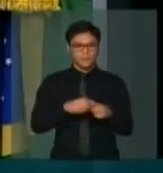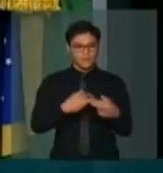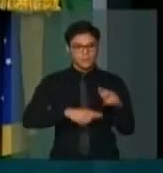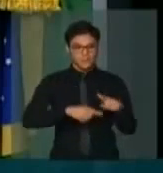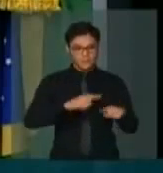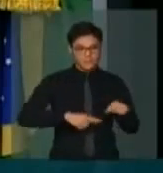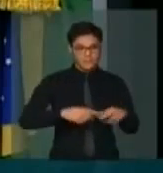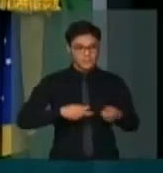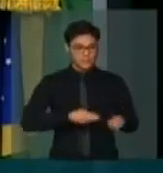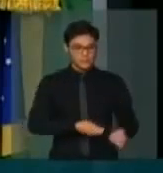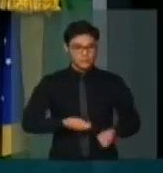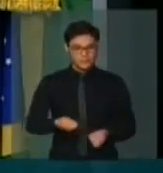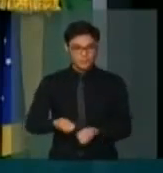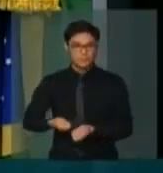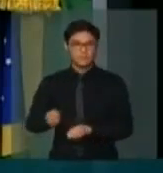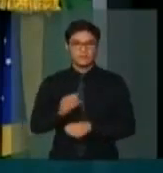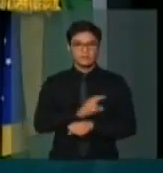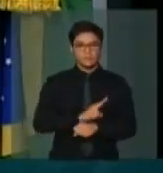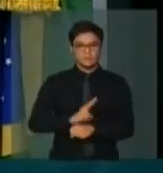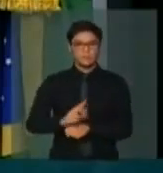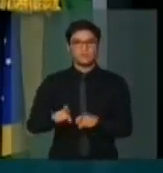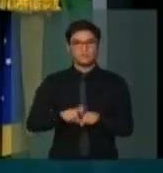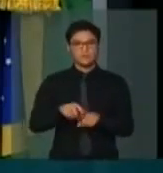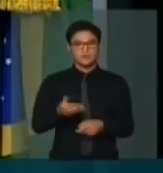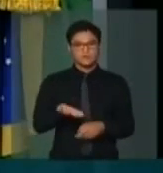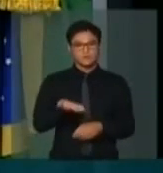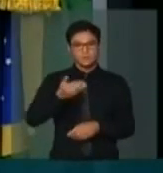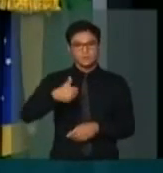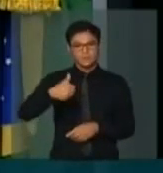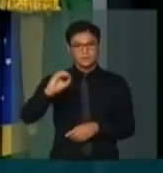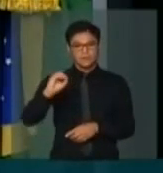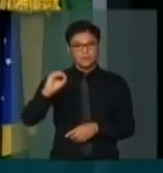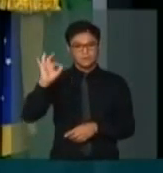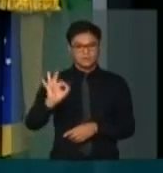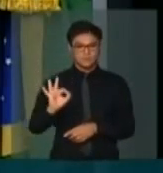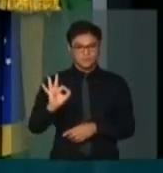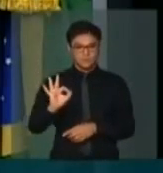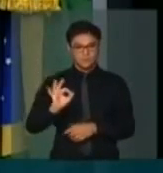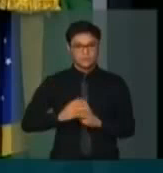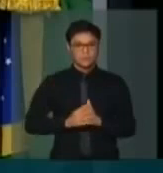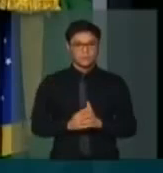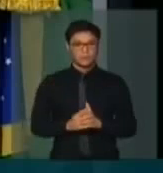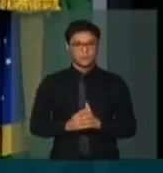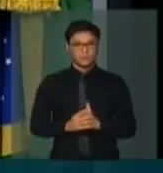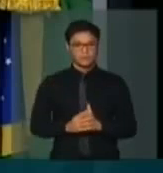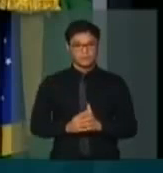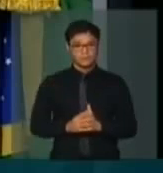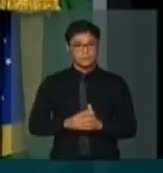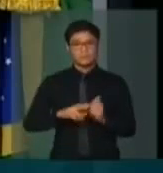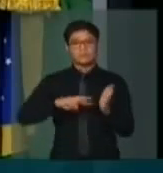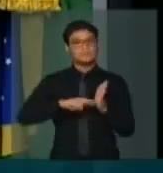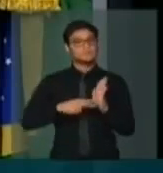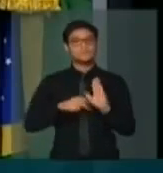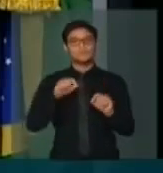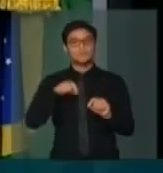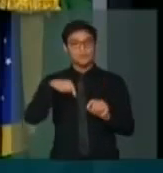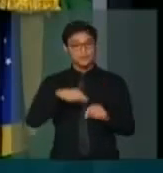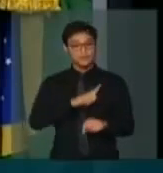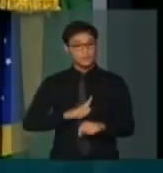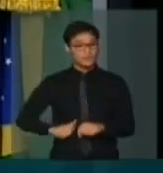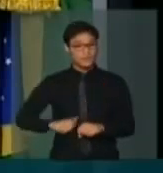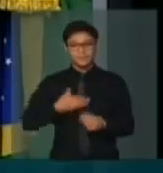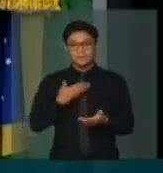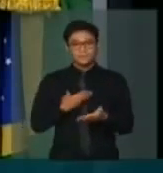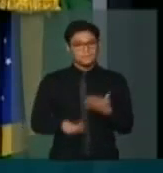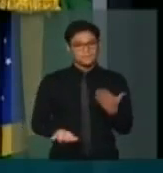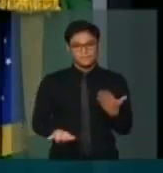e conservação subiram 10%. Ou seja, este governo definitivamente está sem rumo. E